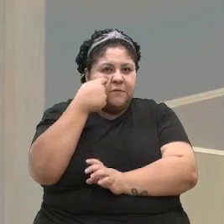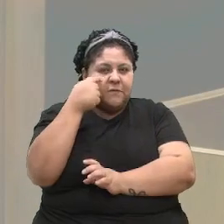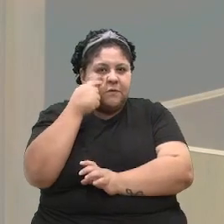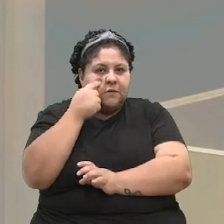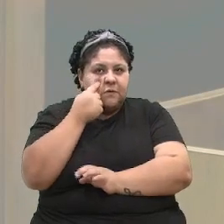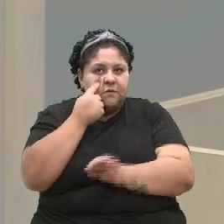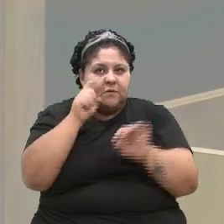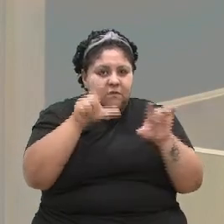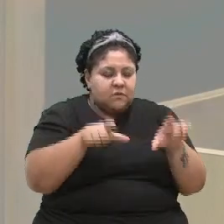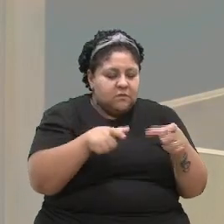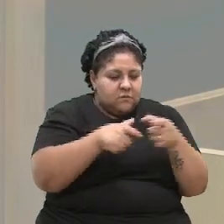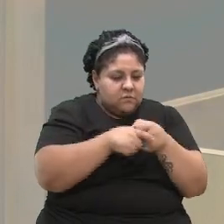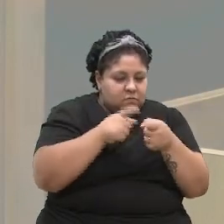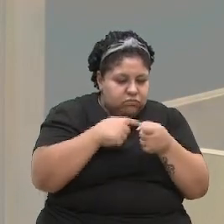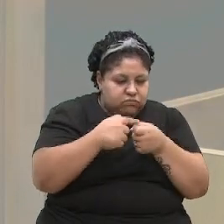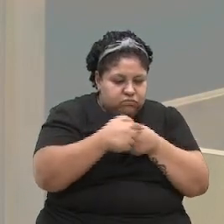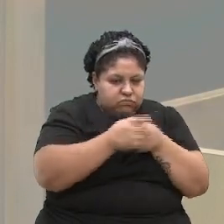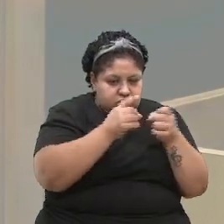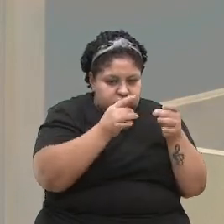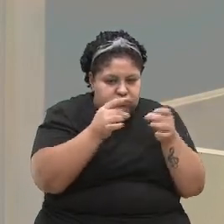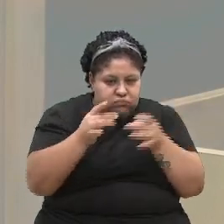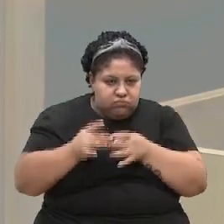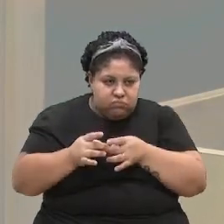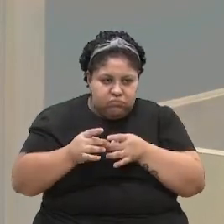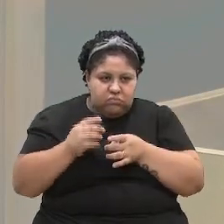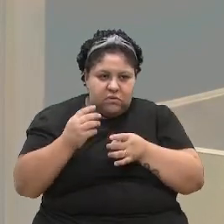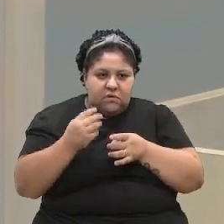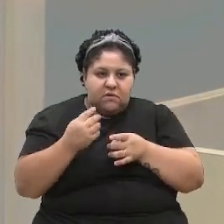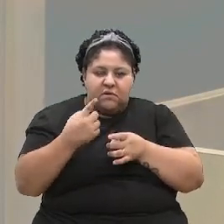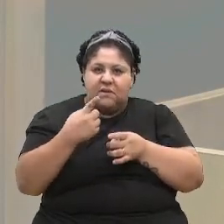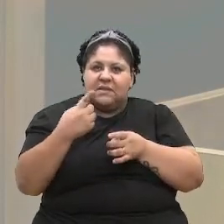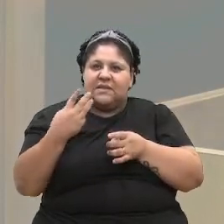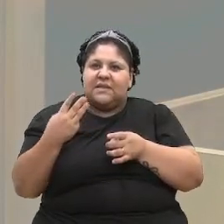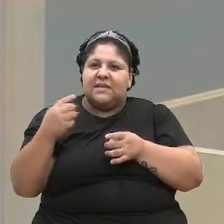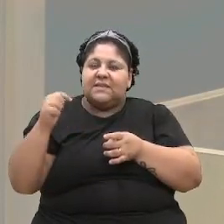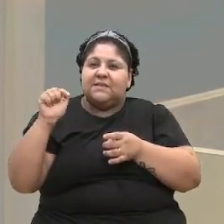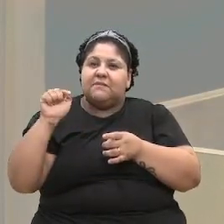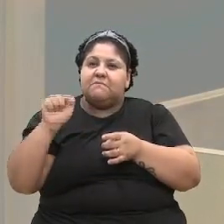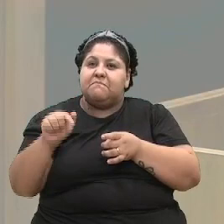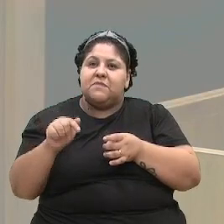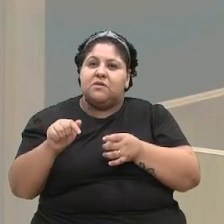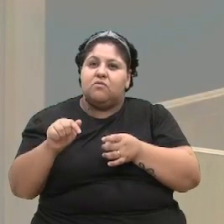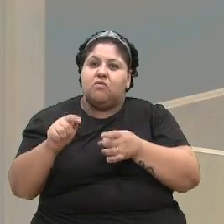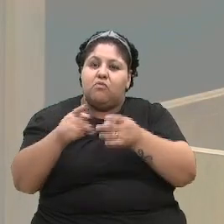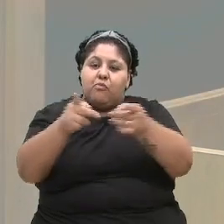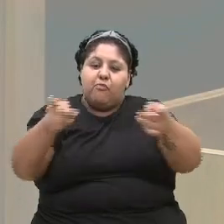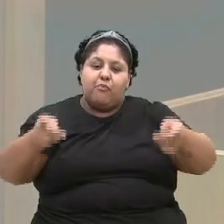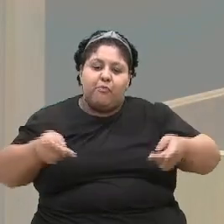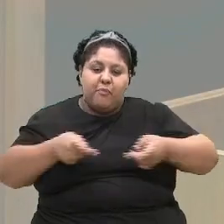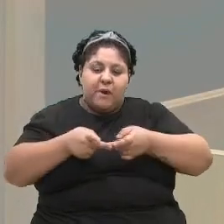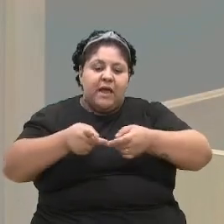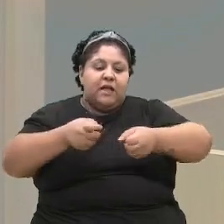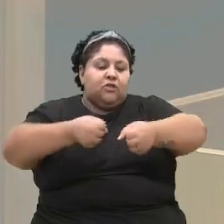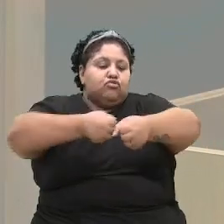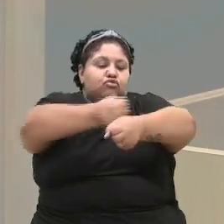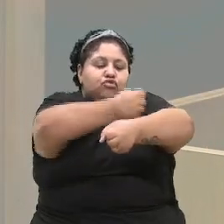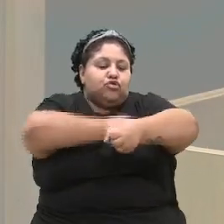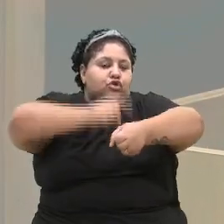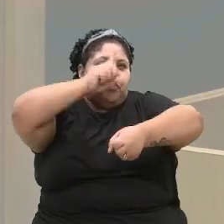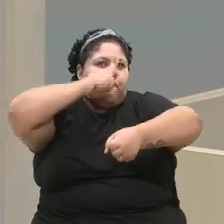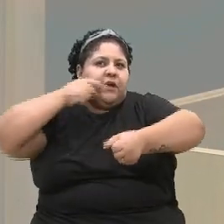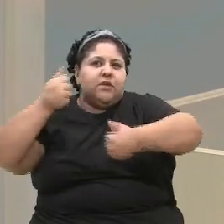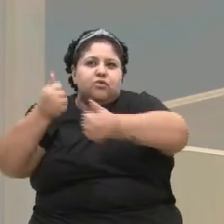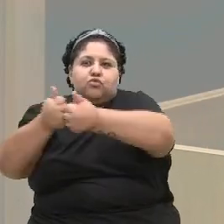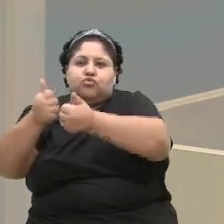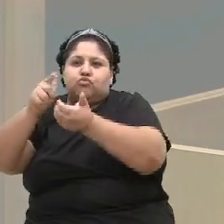dos Distritos que venderam 13 mil pratos de polenta brustolada com salame